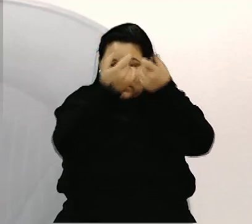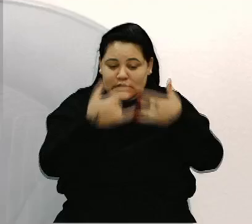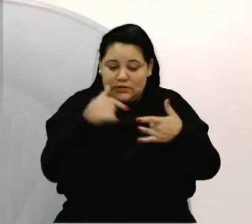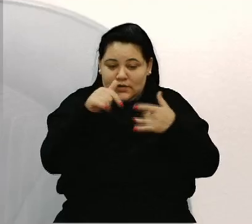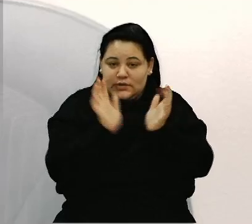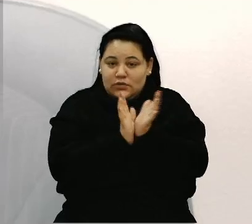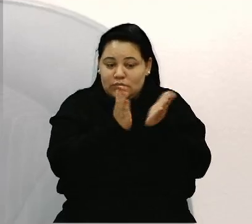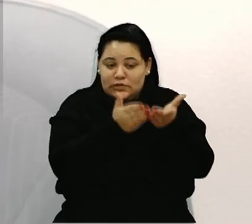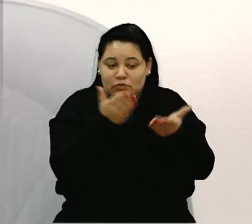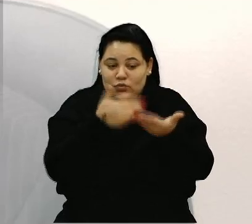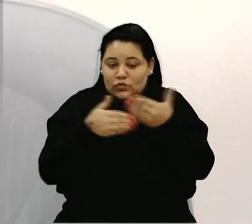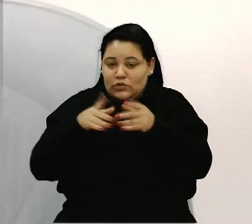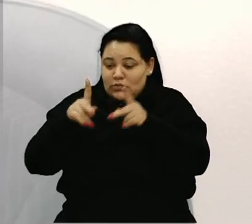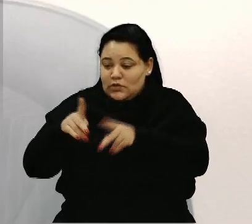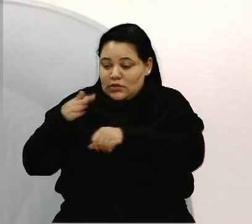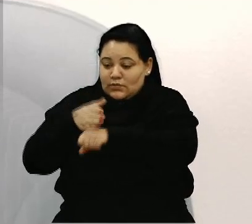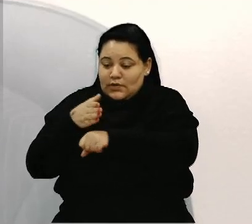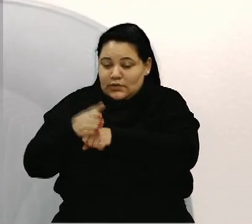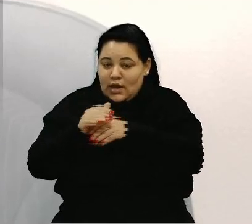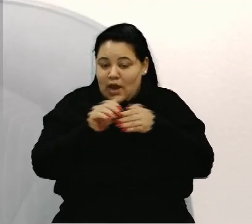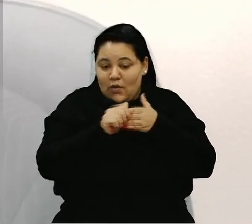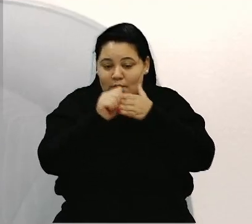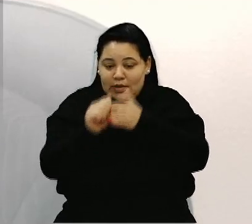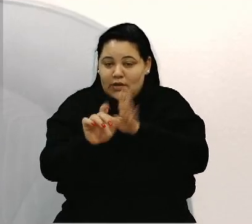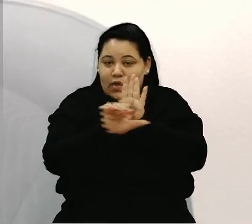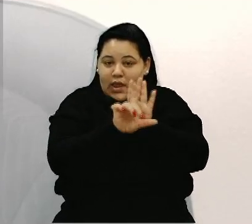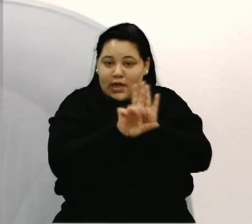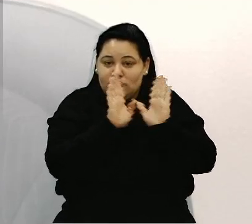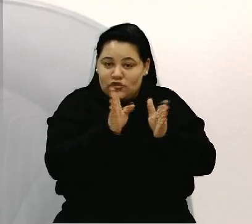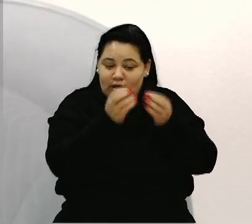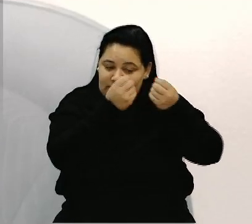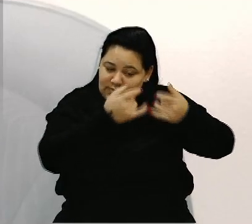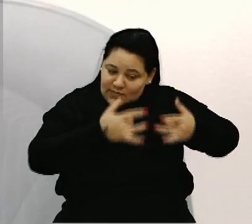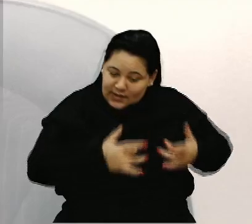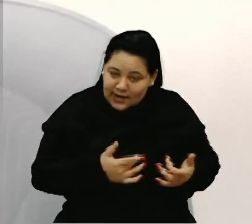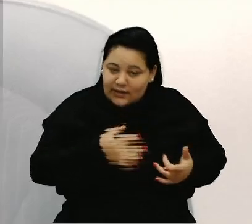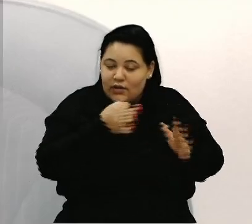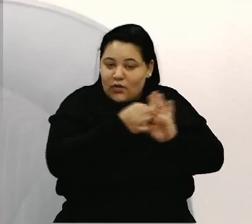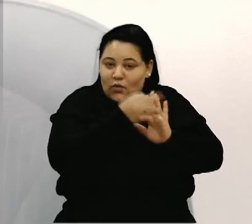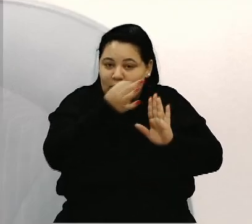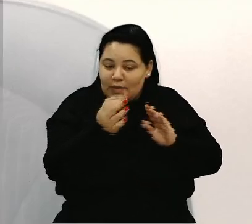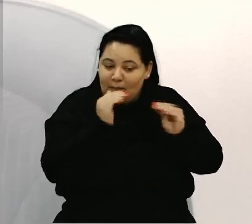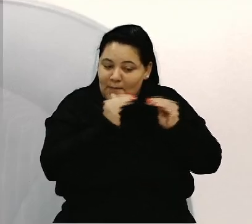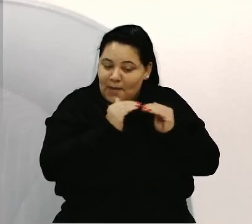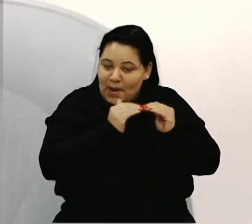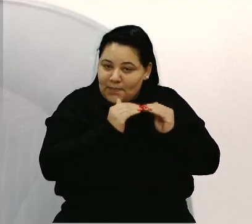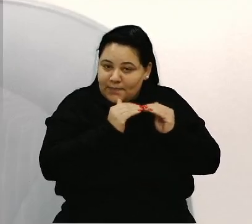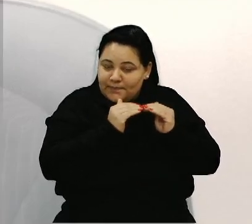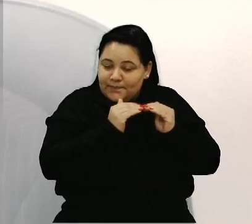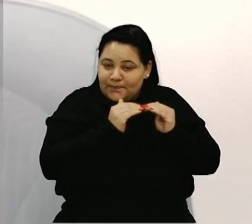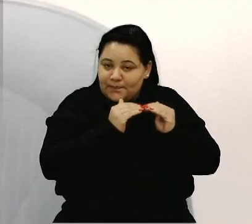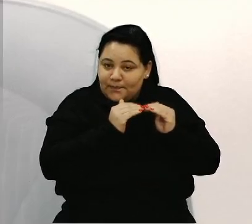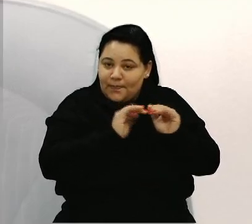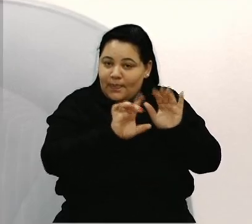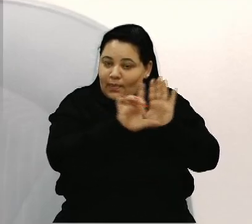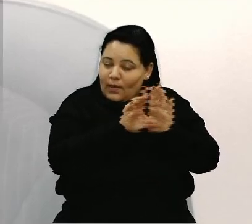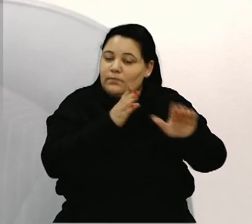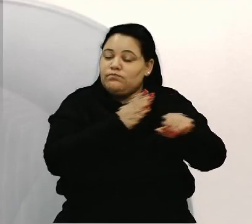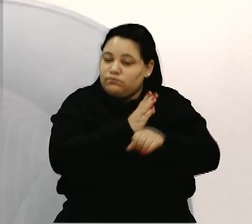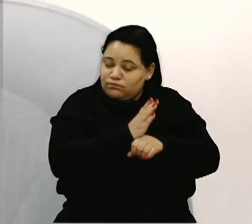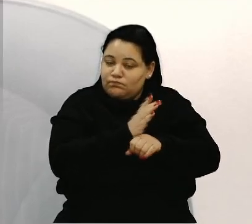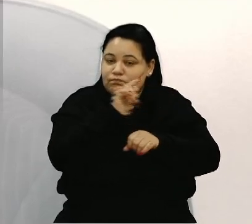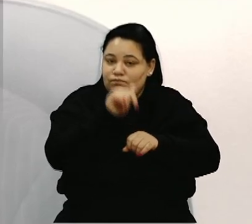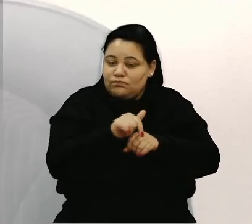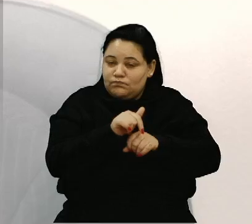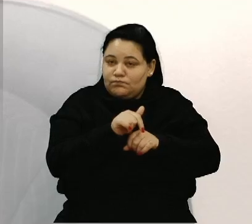por seus integrantes, com base nos dispositivos legais citados, opina pela legalidade do projeto de decreto legislativo proposto, cabendo ao